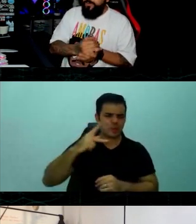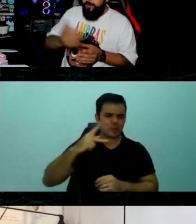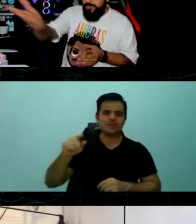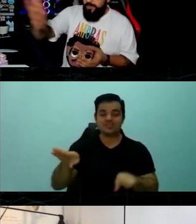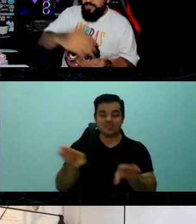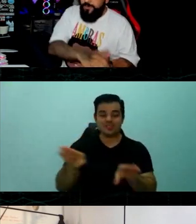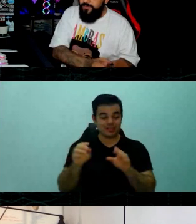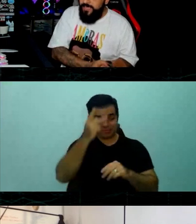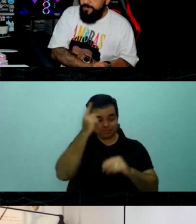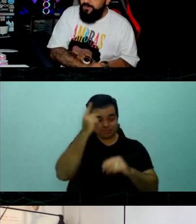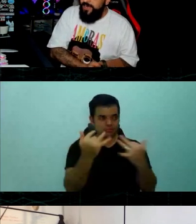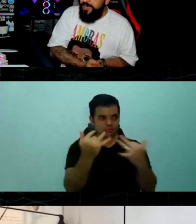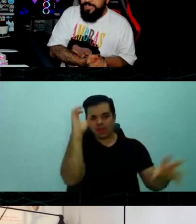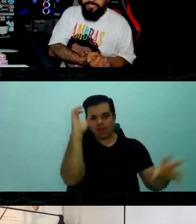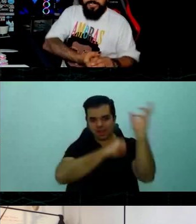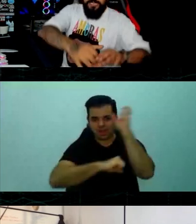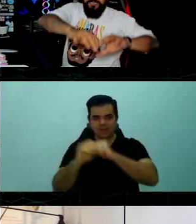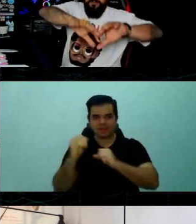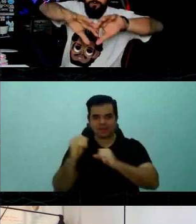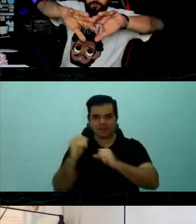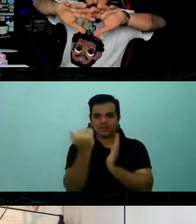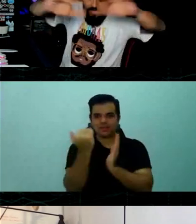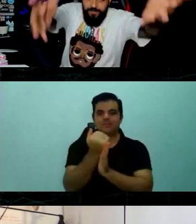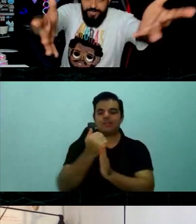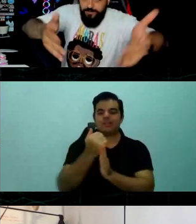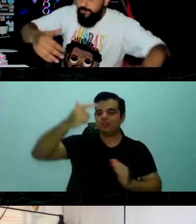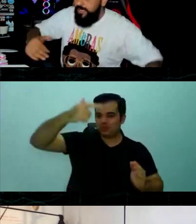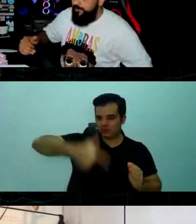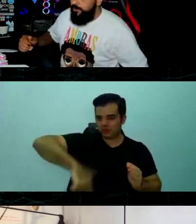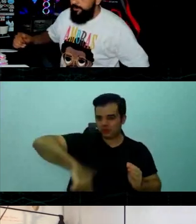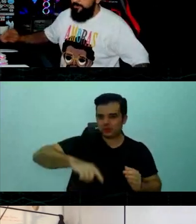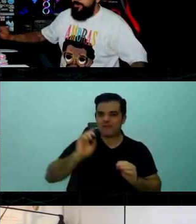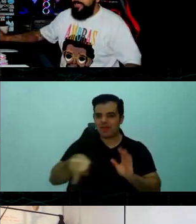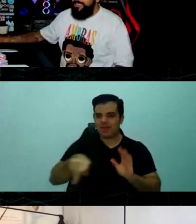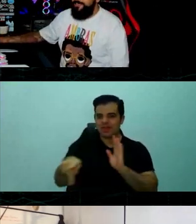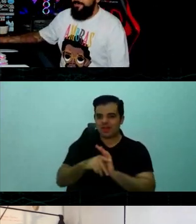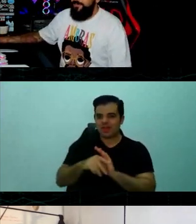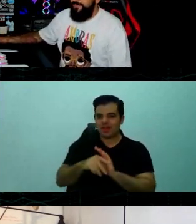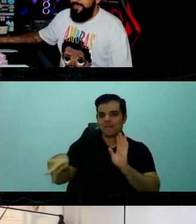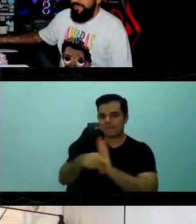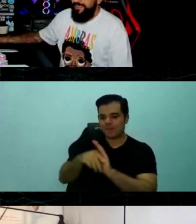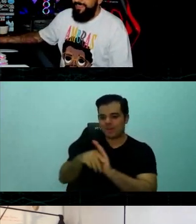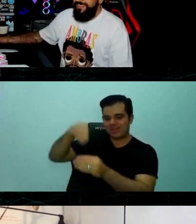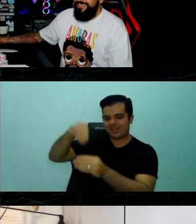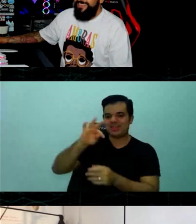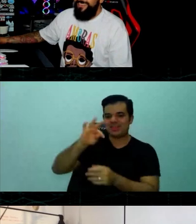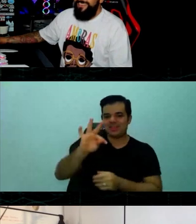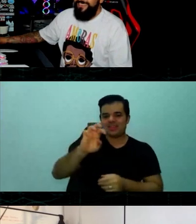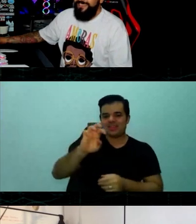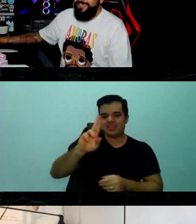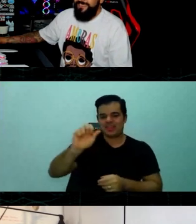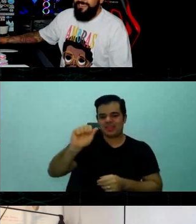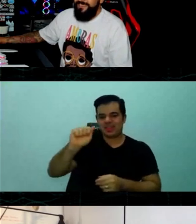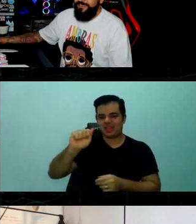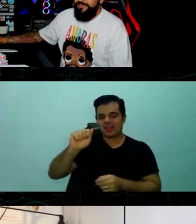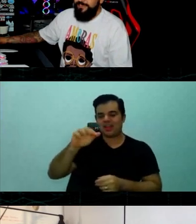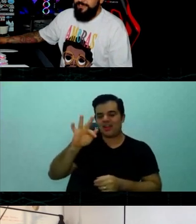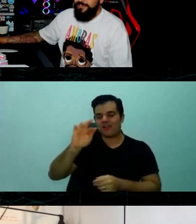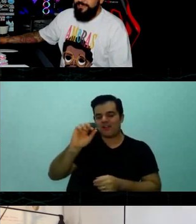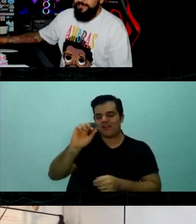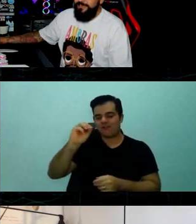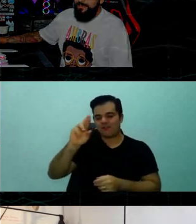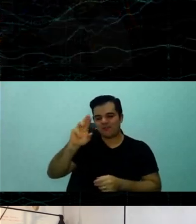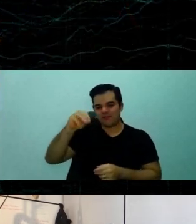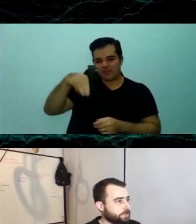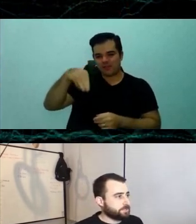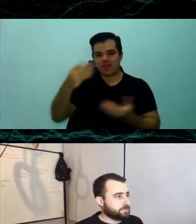vai aprender muita coisa. Olha, mais uma vez, vamos falar aí do universo do Terraform. Foda. Eu que agradeço. Vamos nessa então. Deixa eu